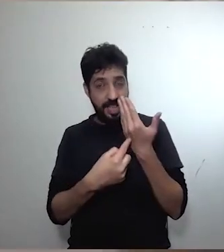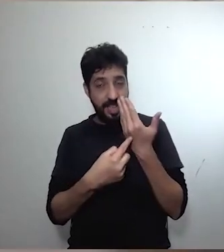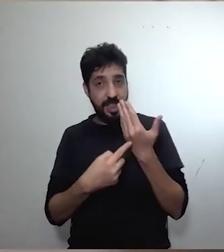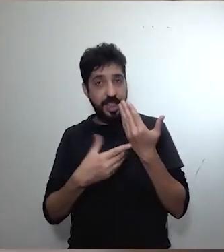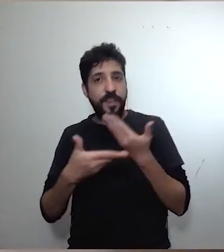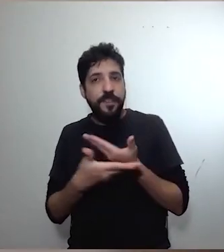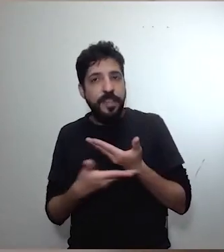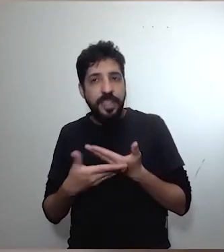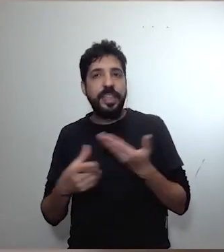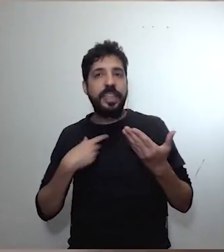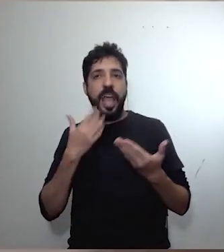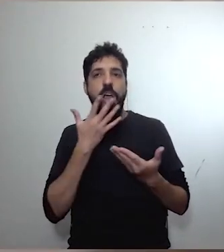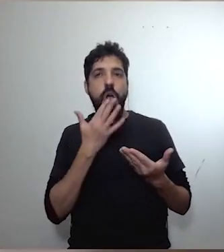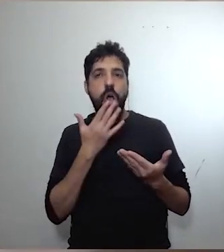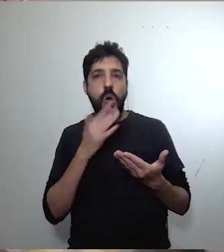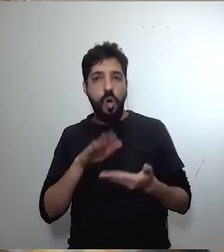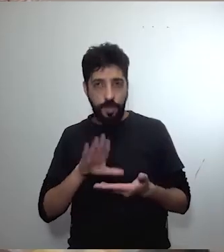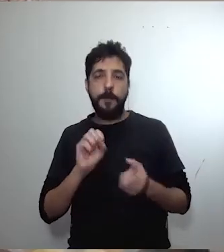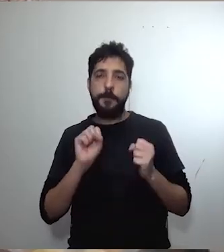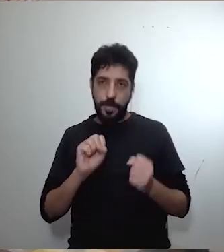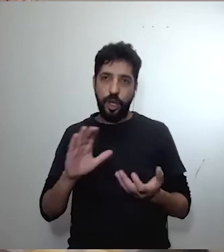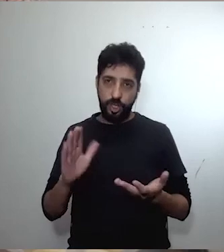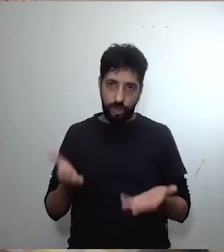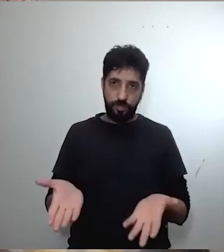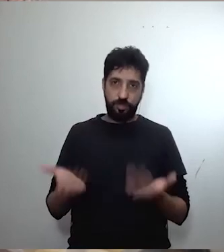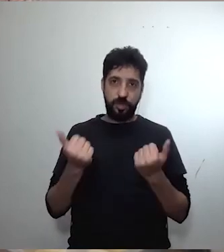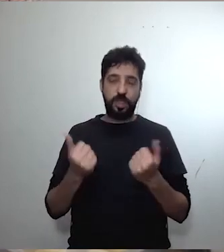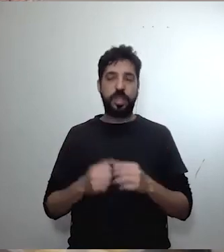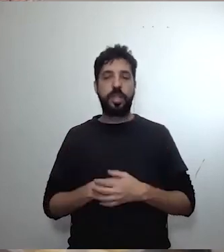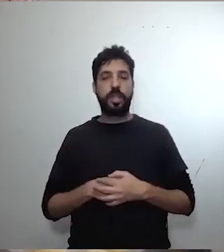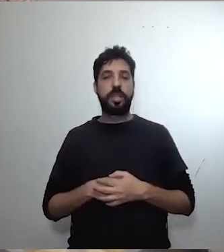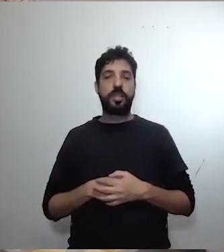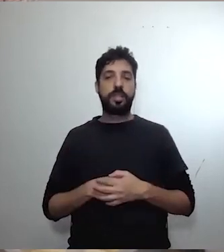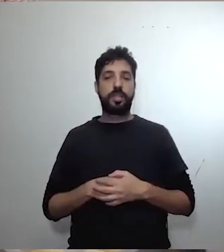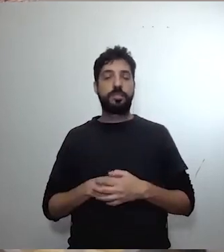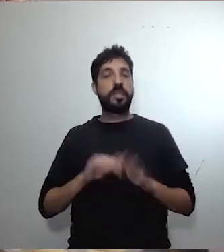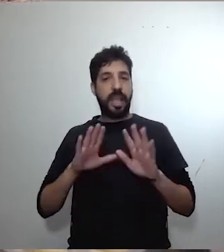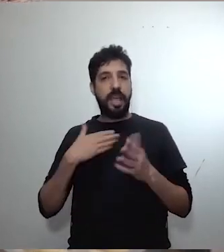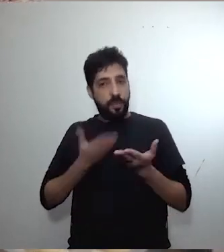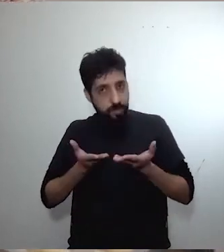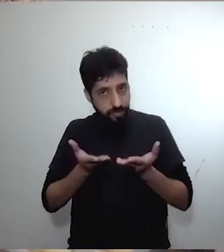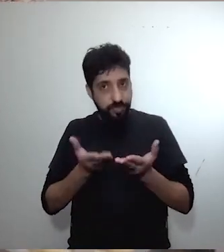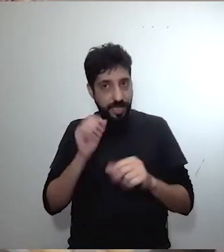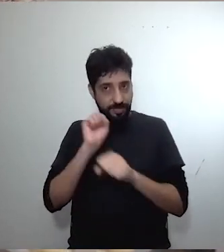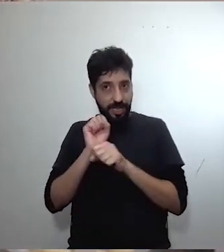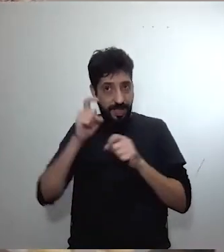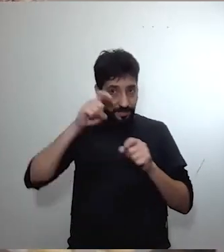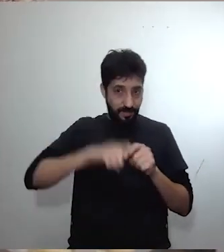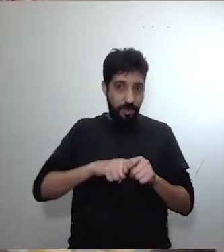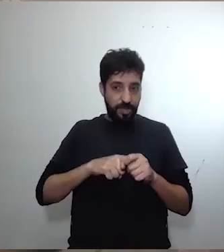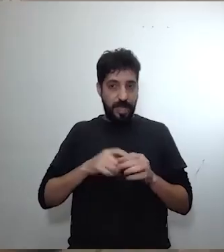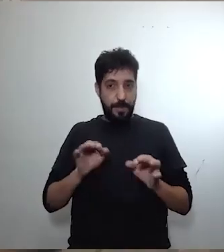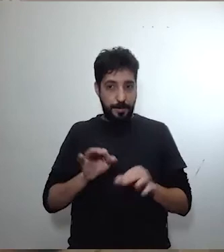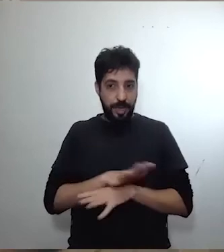ver que o fundinho dele tá coradinho, você pode retirar. A gente vai levar essa fornada e logo mais a gente volta com o